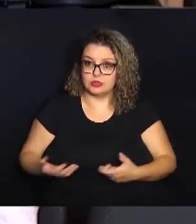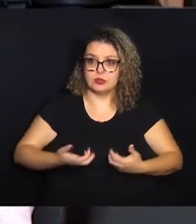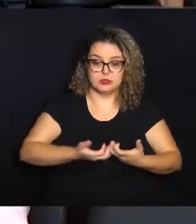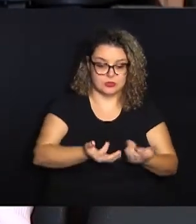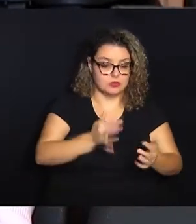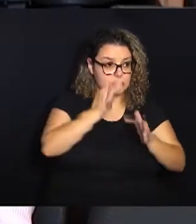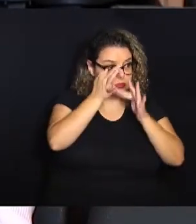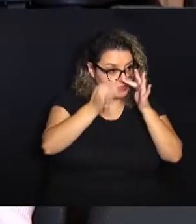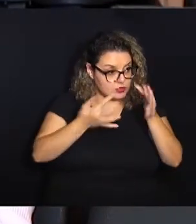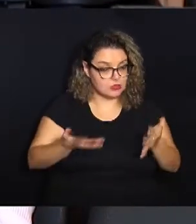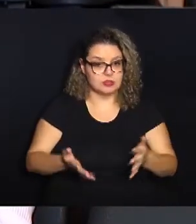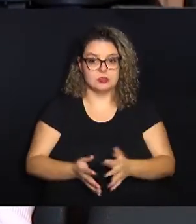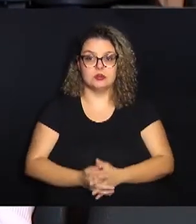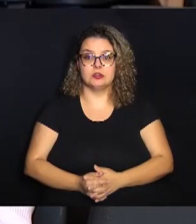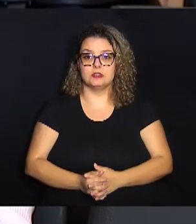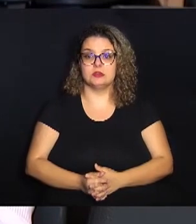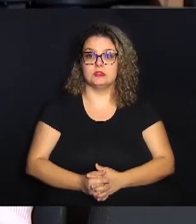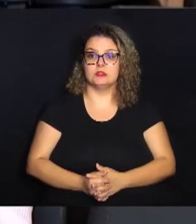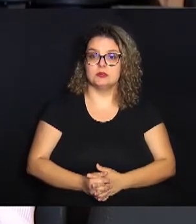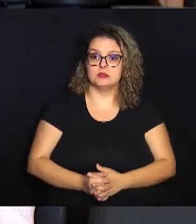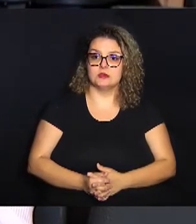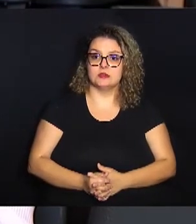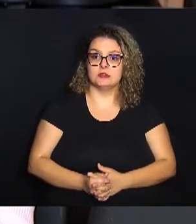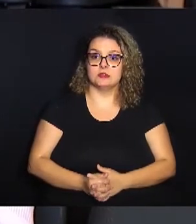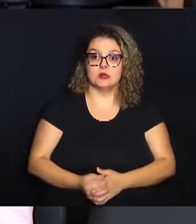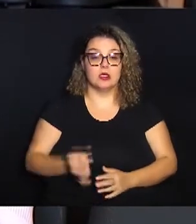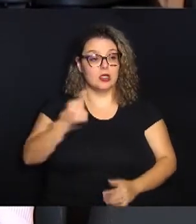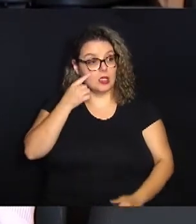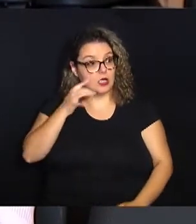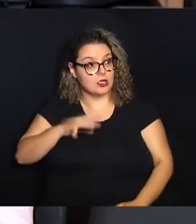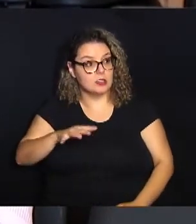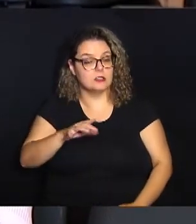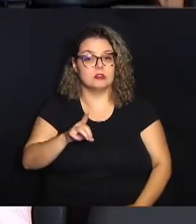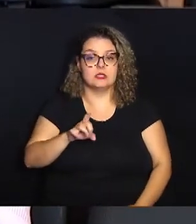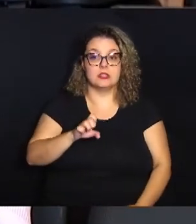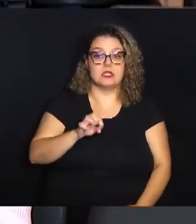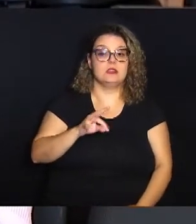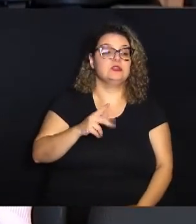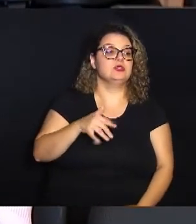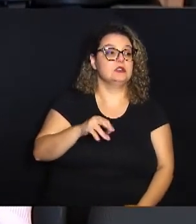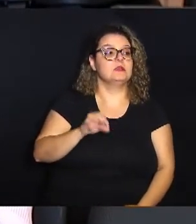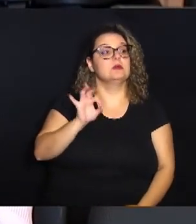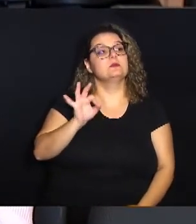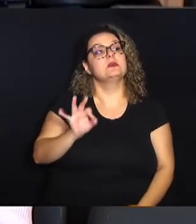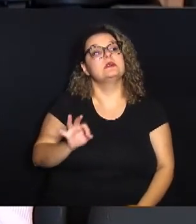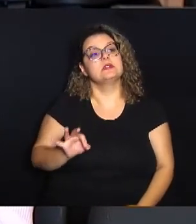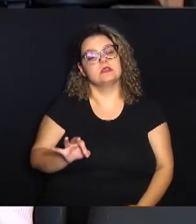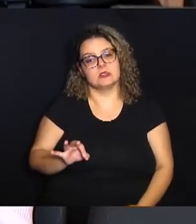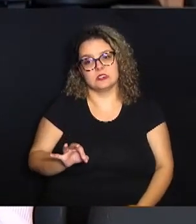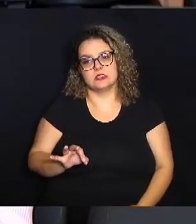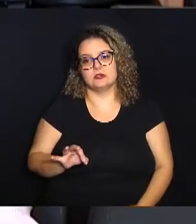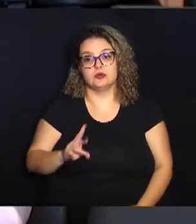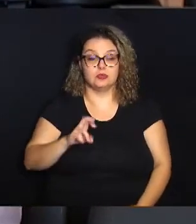jardins, enfim, é, a ideia da destinação mais adequada dos seus resíduos, porque isso